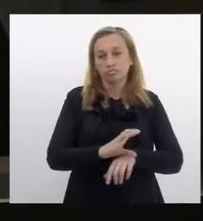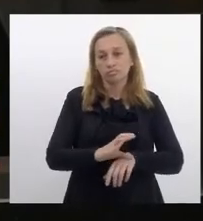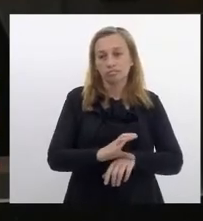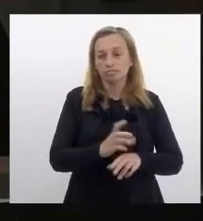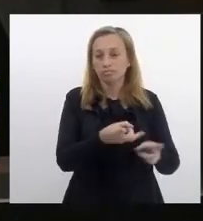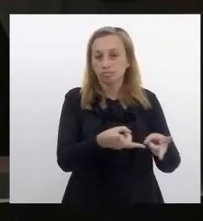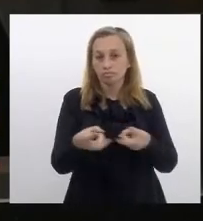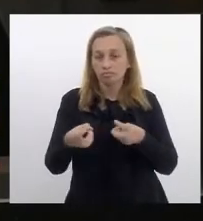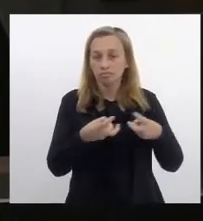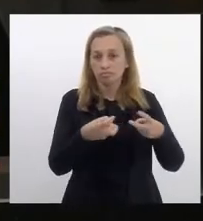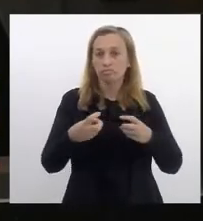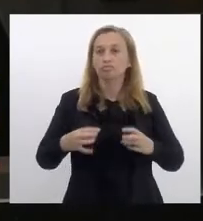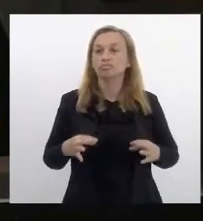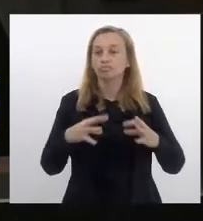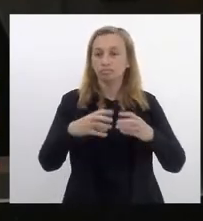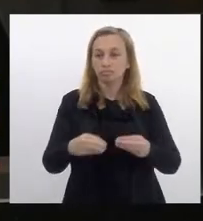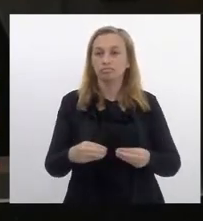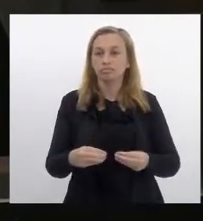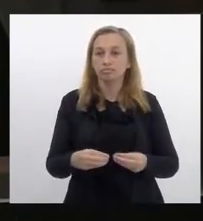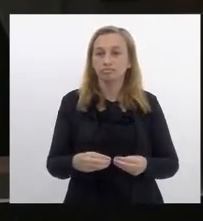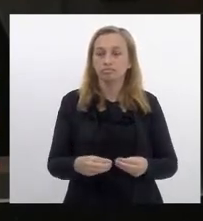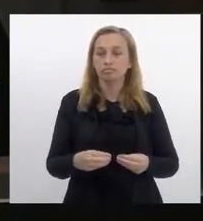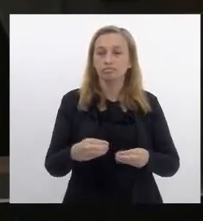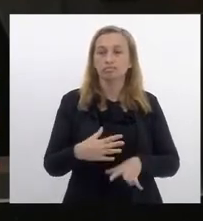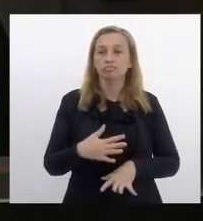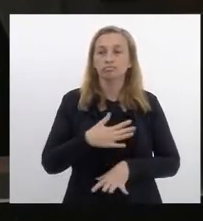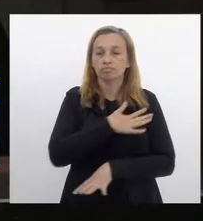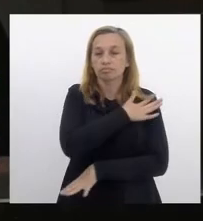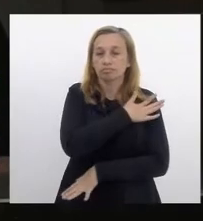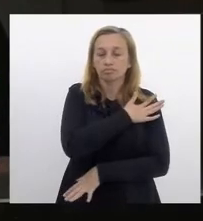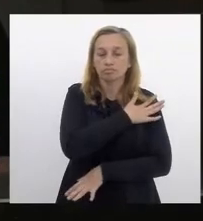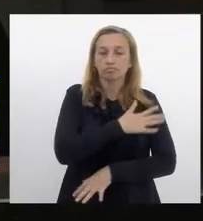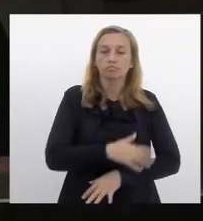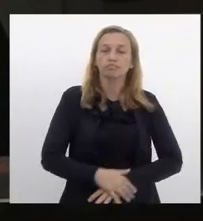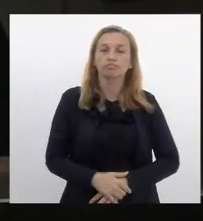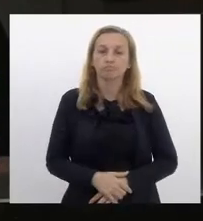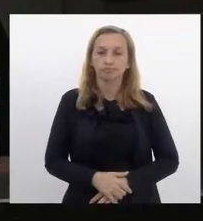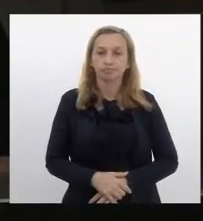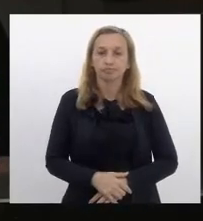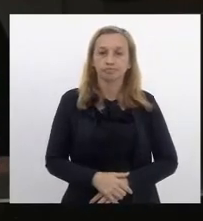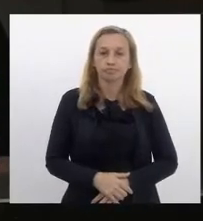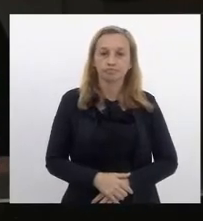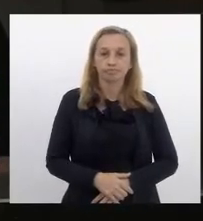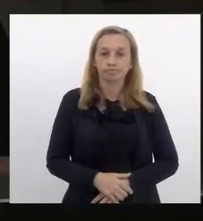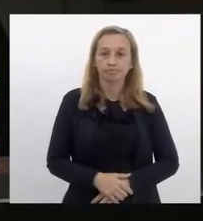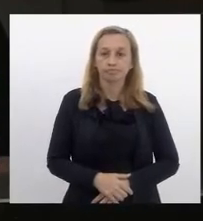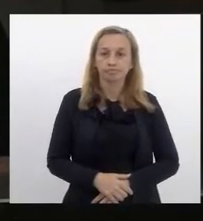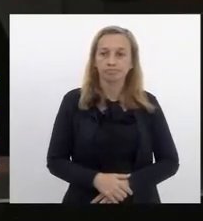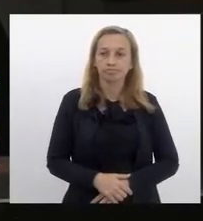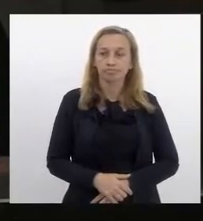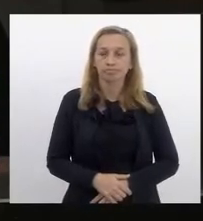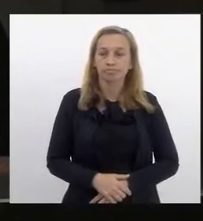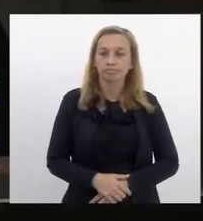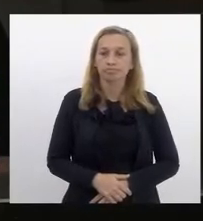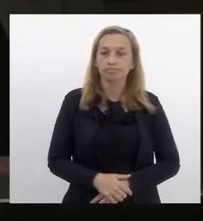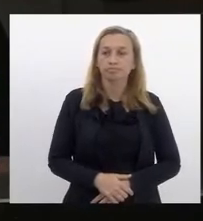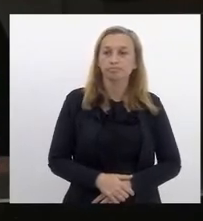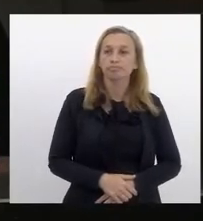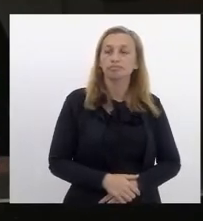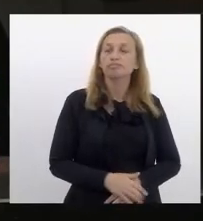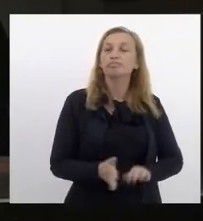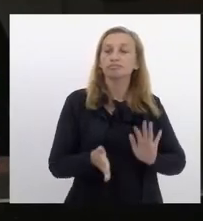observada a simetria com previsto aos militares das Forças Armadas. E que pese a